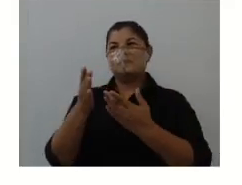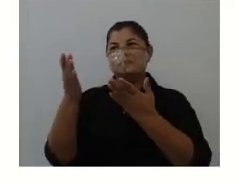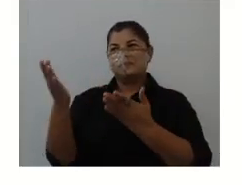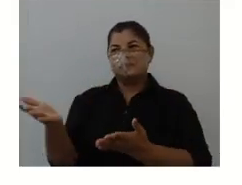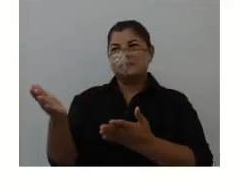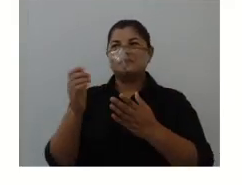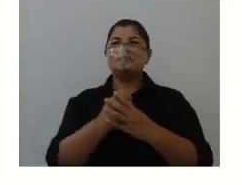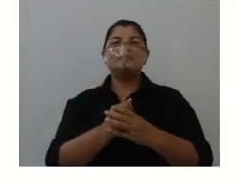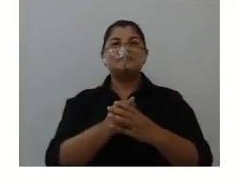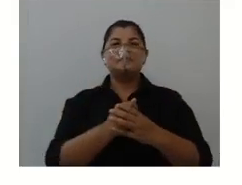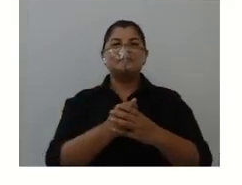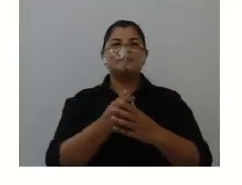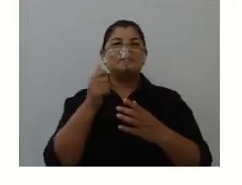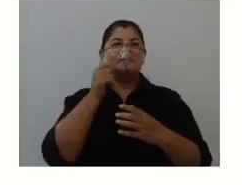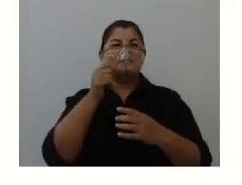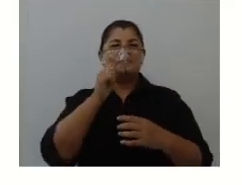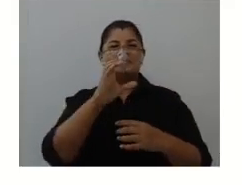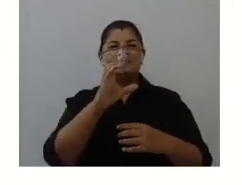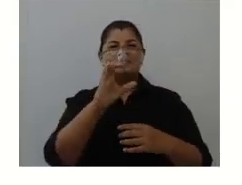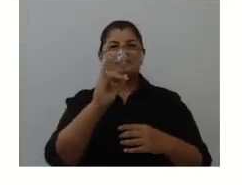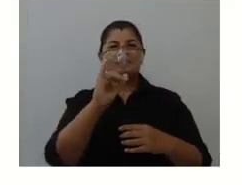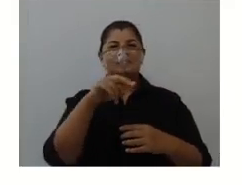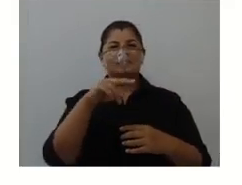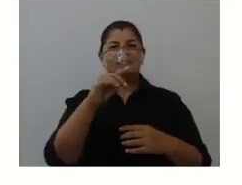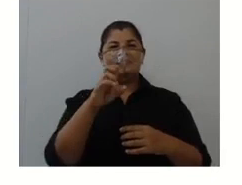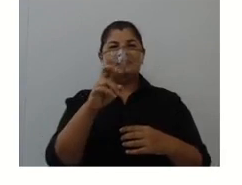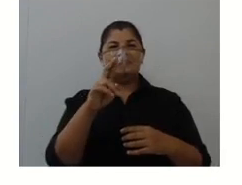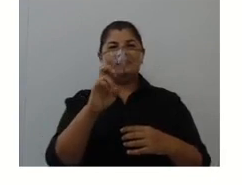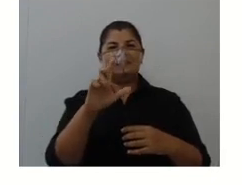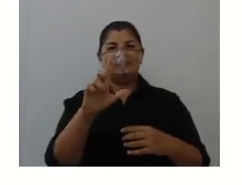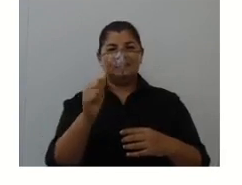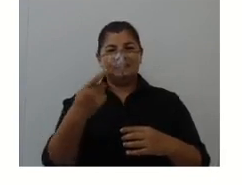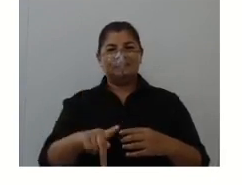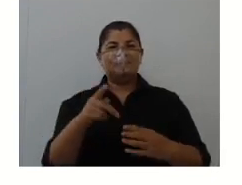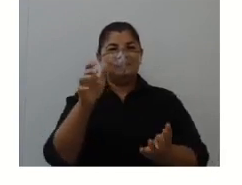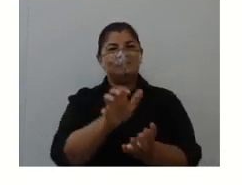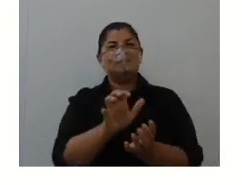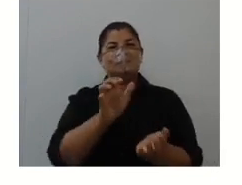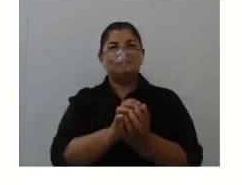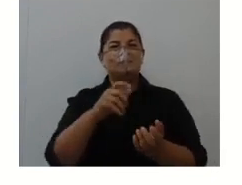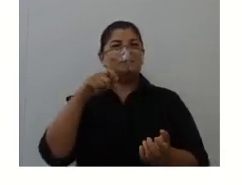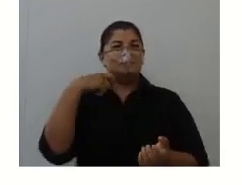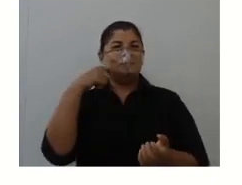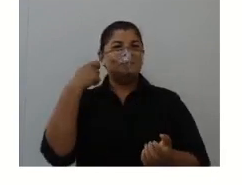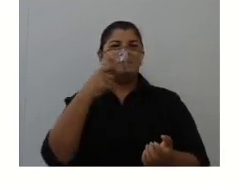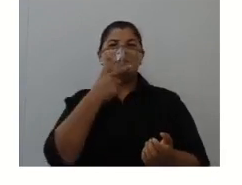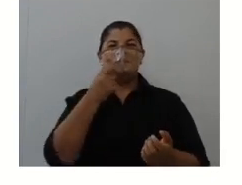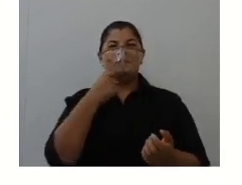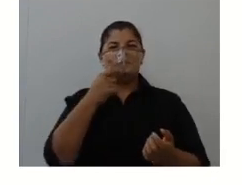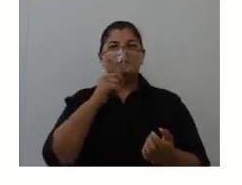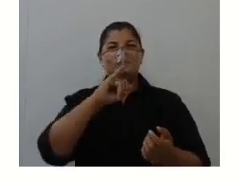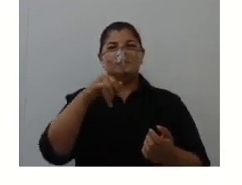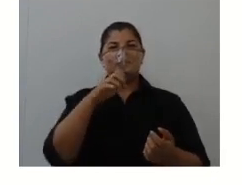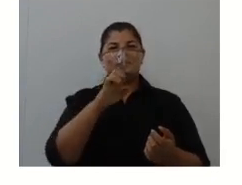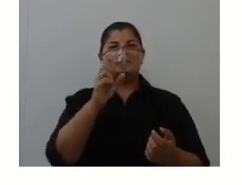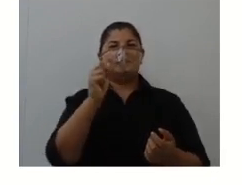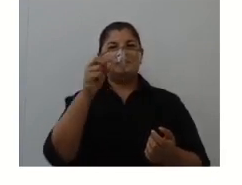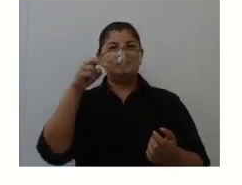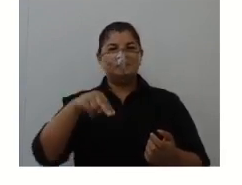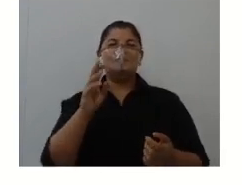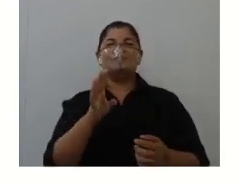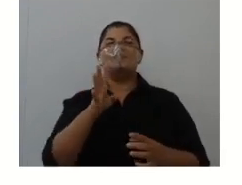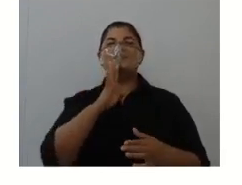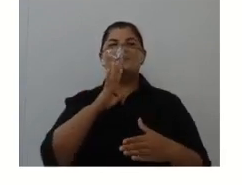nossa querida Cinderela, o nosso querido artista pernambucano Jason Wallace. Beijo, Jason, teve o prazer de